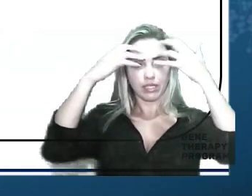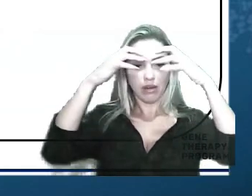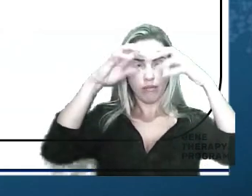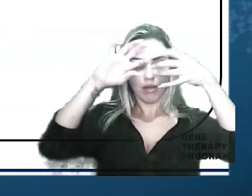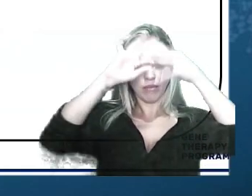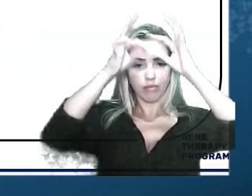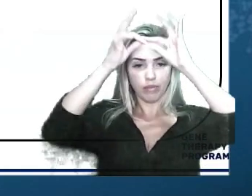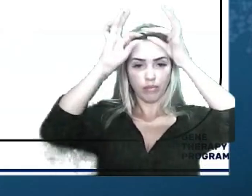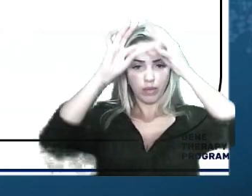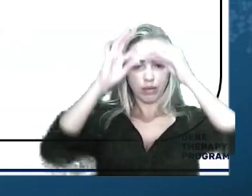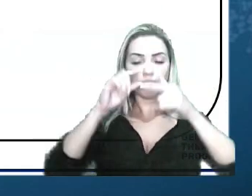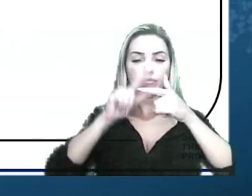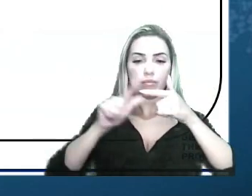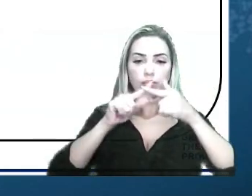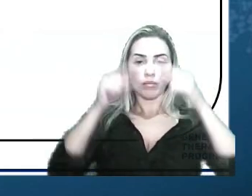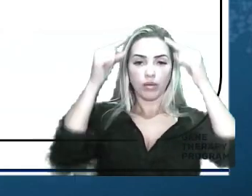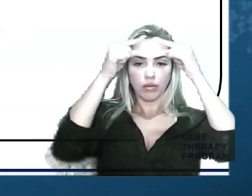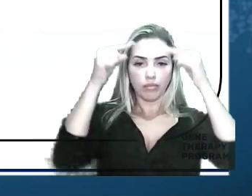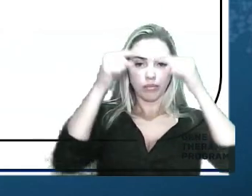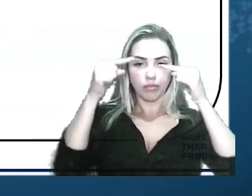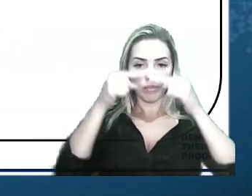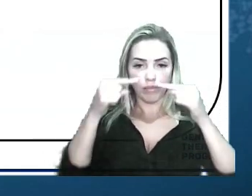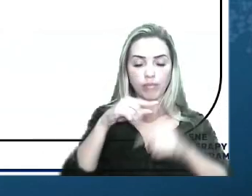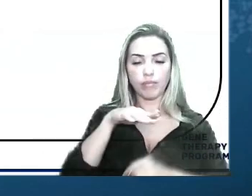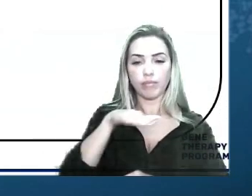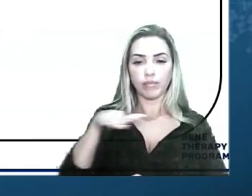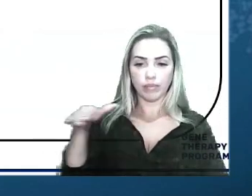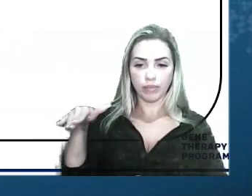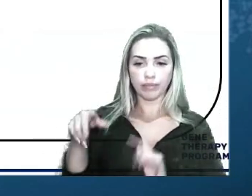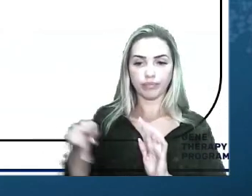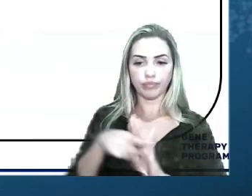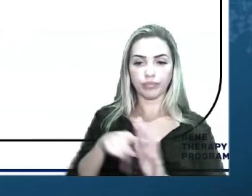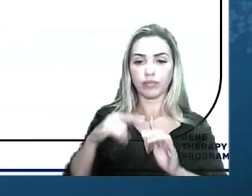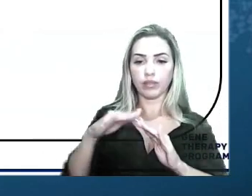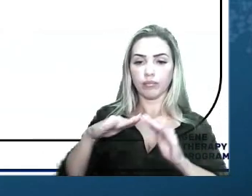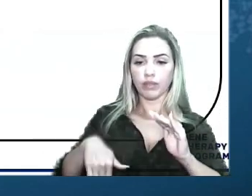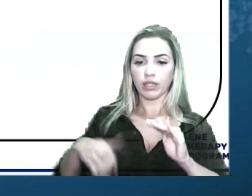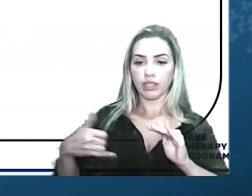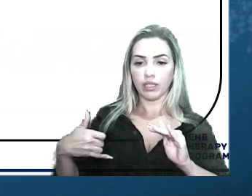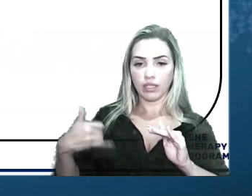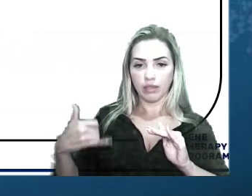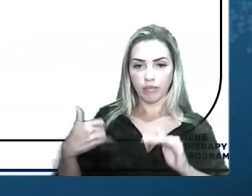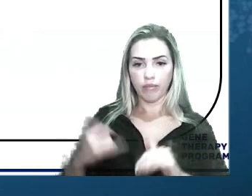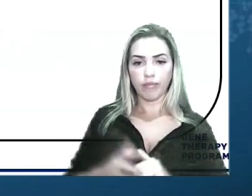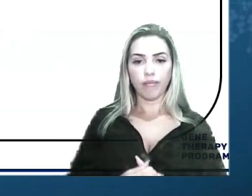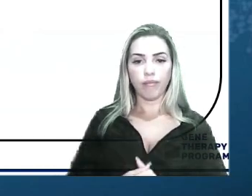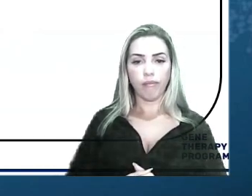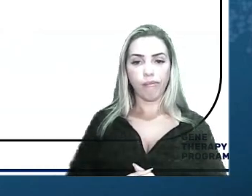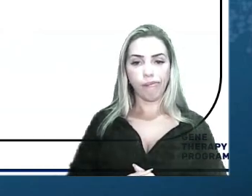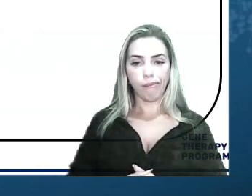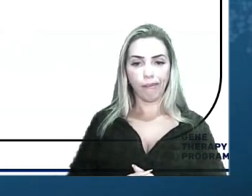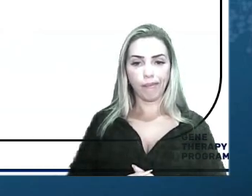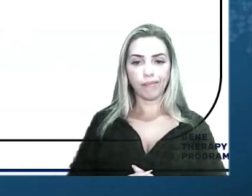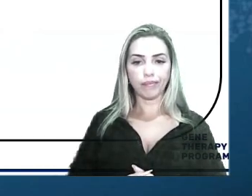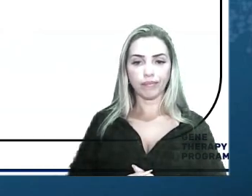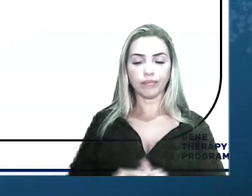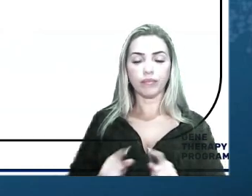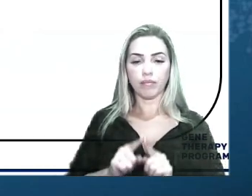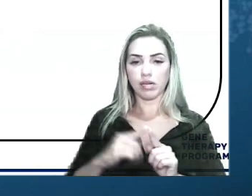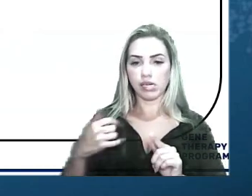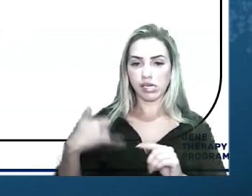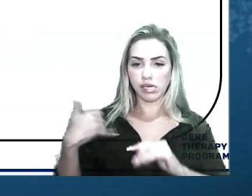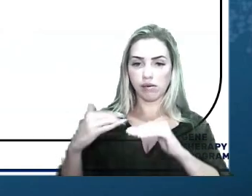neurais também em crianças, e menores em crianças com idade mais avançada